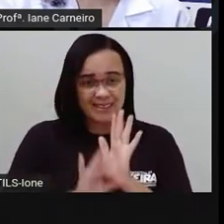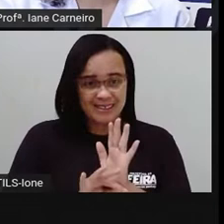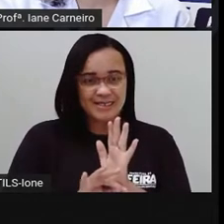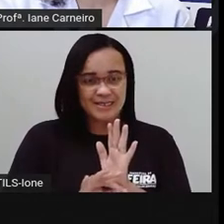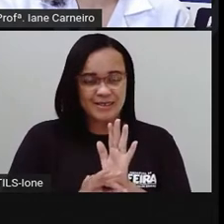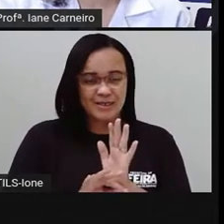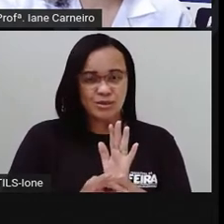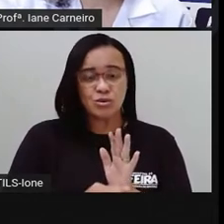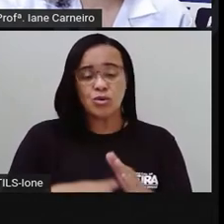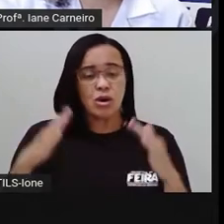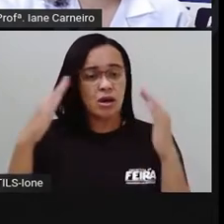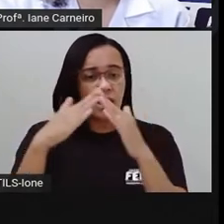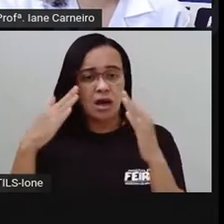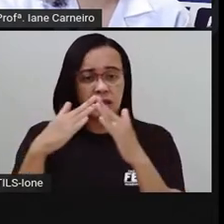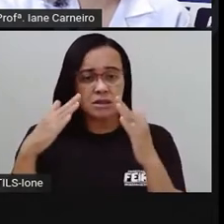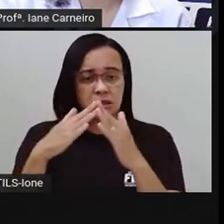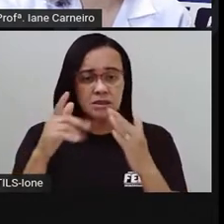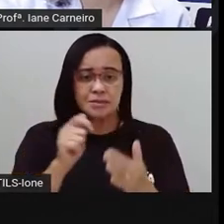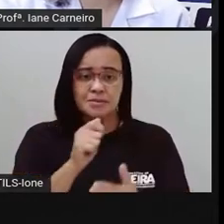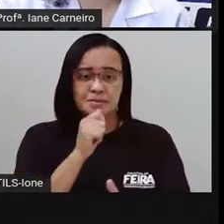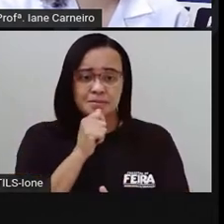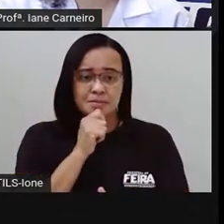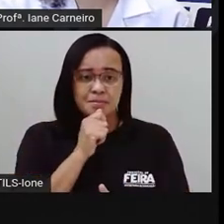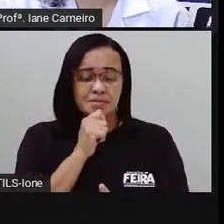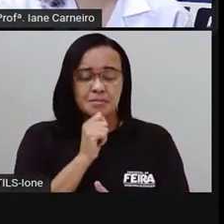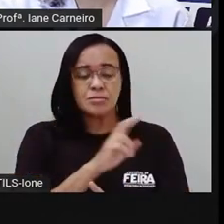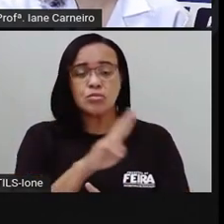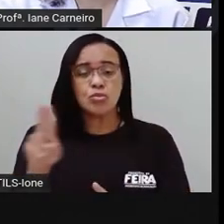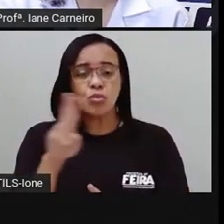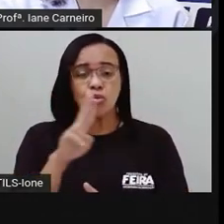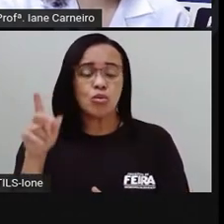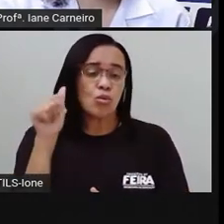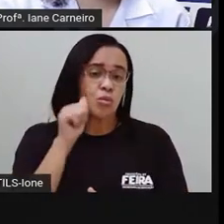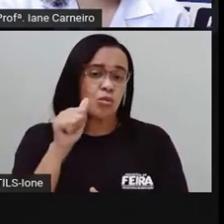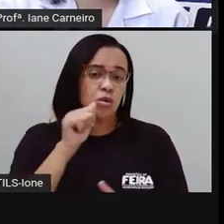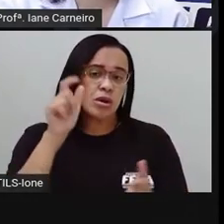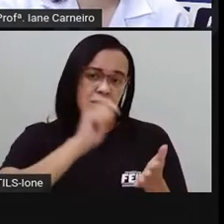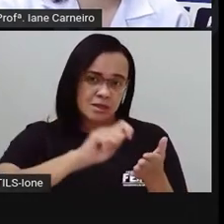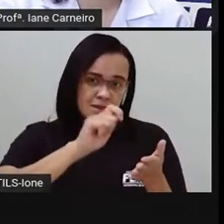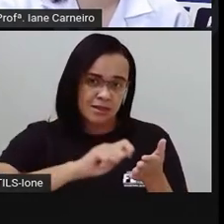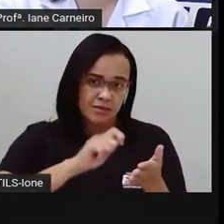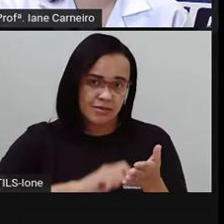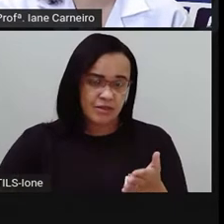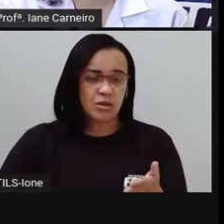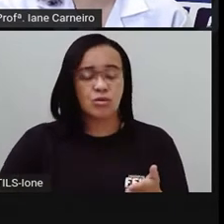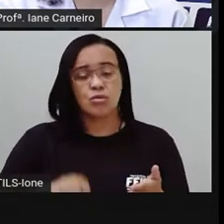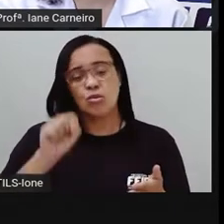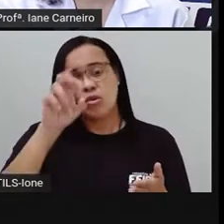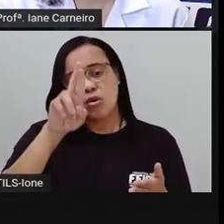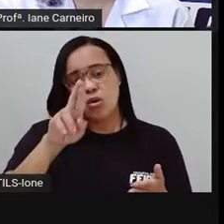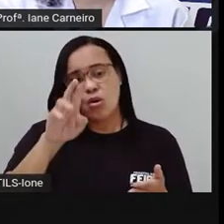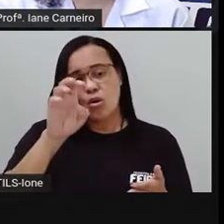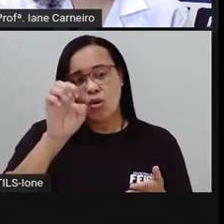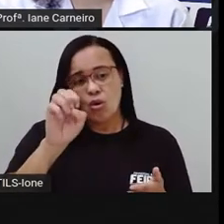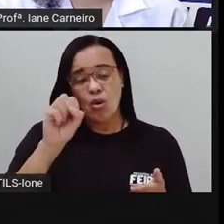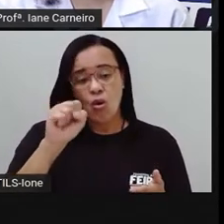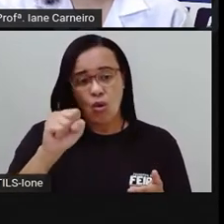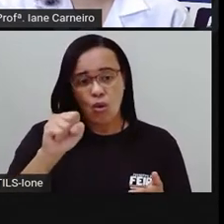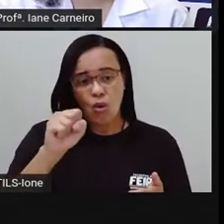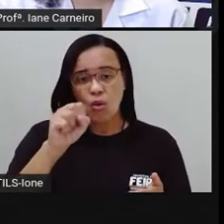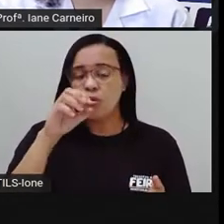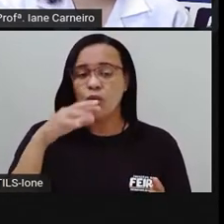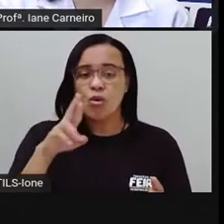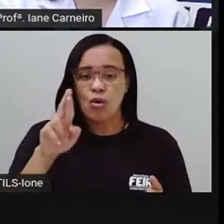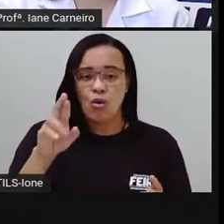nome dela aqui, ó, Roseana Murray, tá certo? Então, vou ler para vocês o declamar, ó. Tem gente